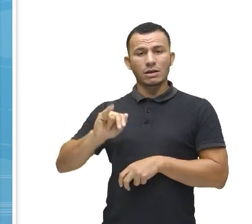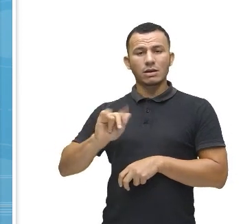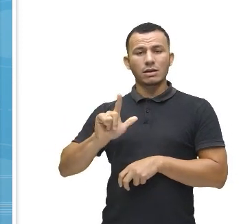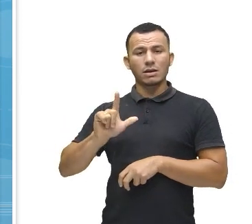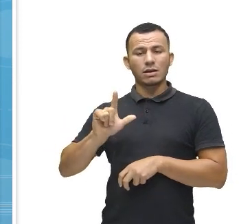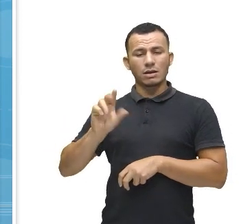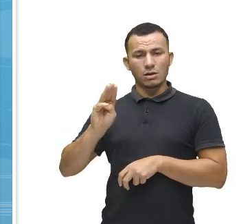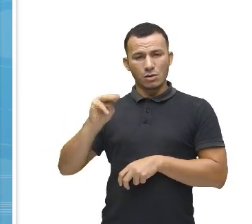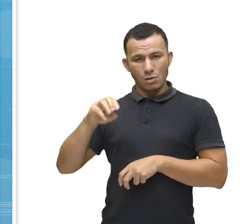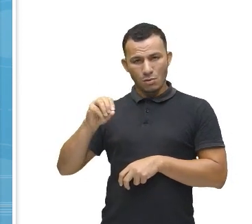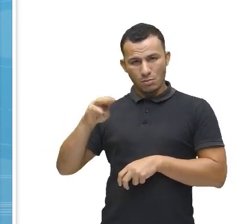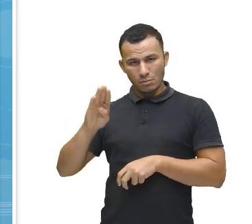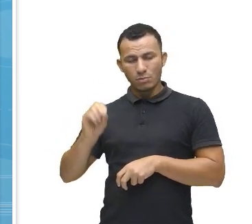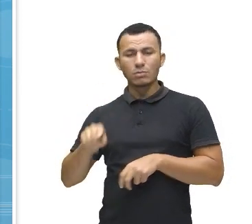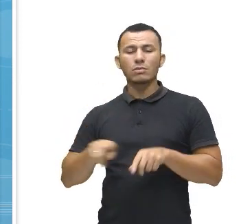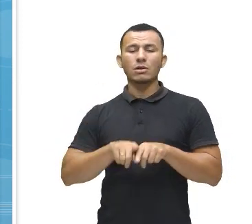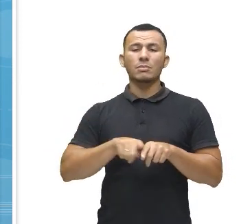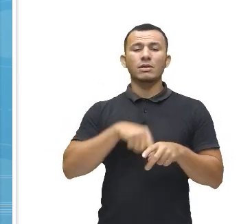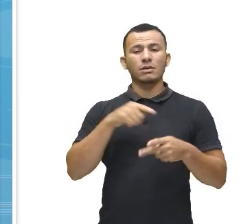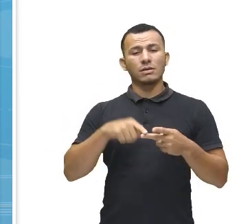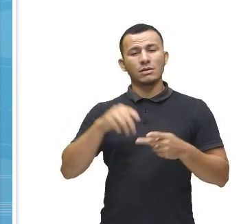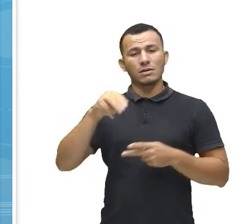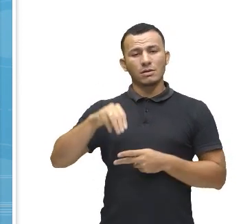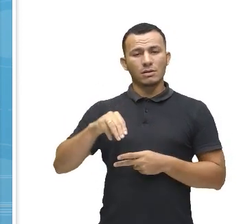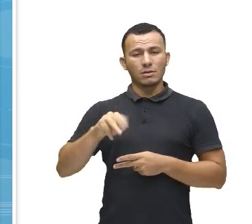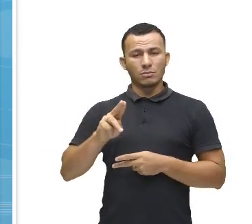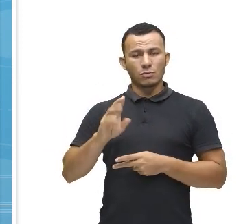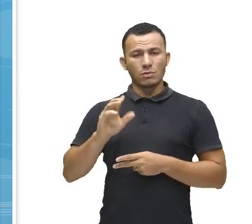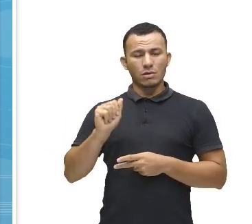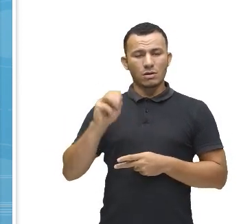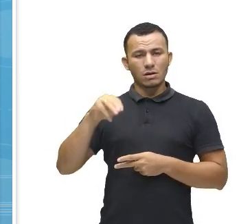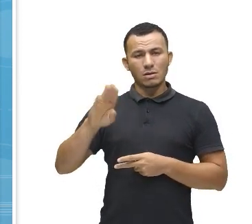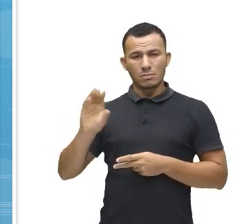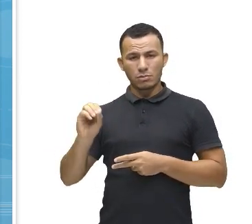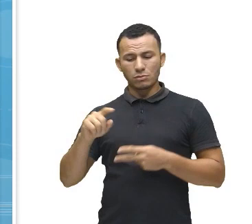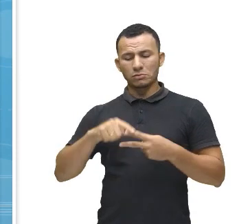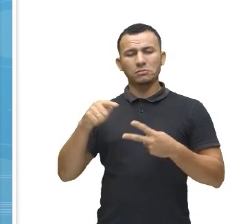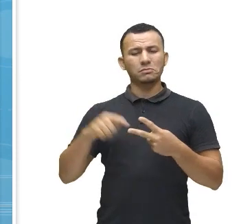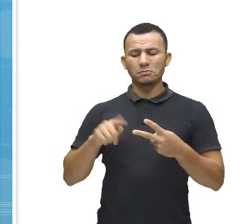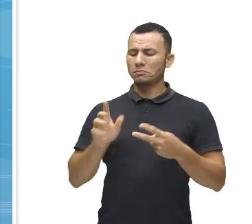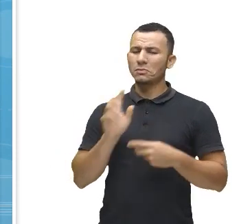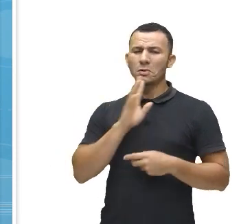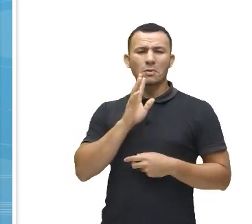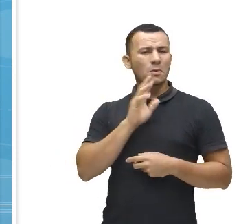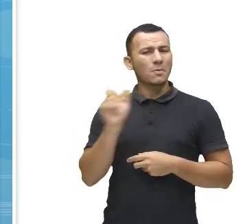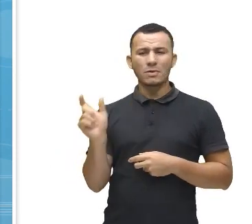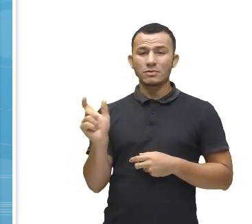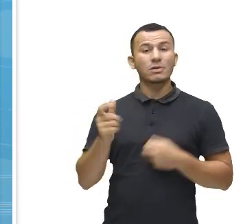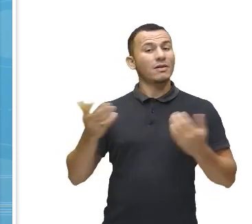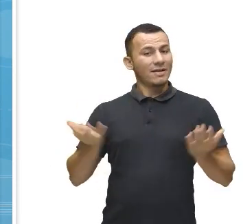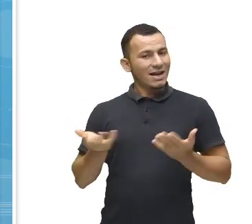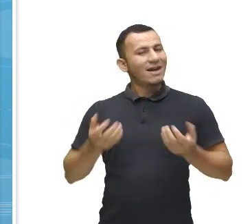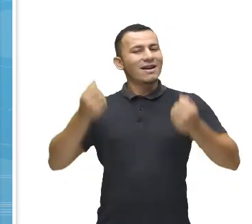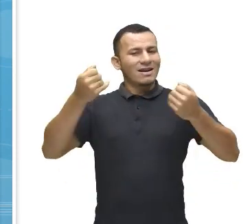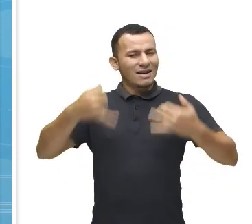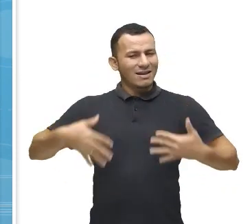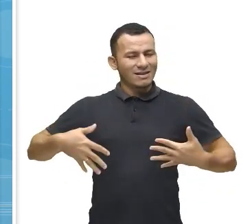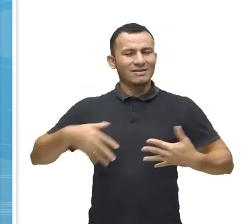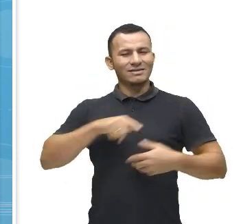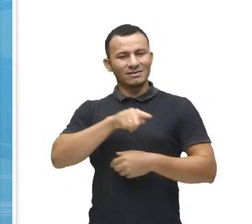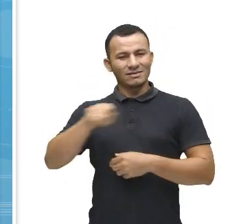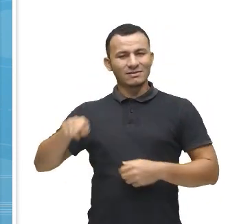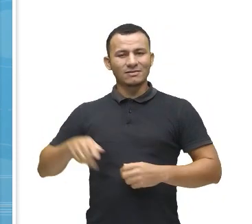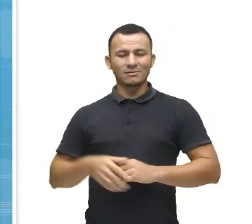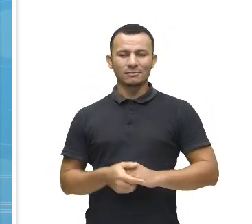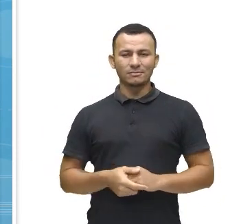de mocambo. E muitas vezes a gente não sabe de onde vem essa palavra, e agora a gente vai aprender um pouquinho mais sobre ela. Vamos